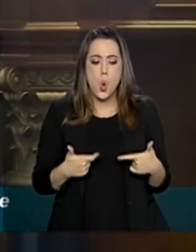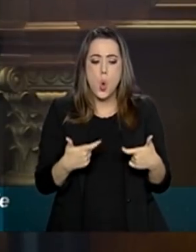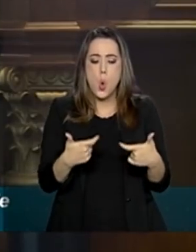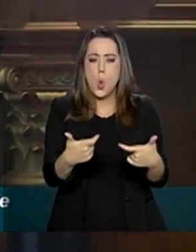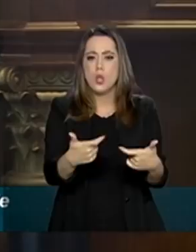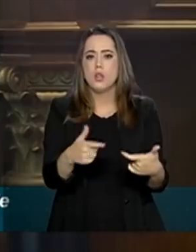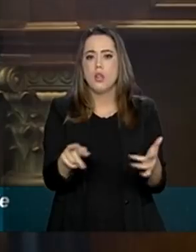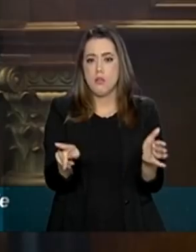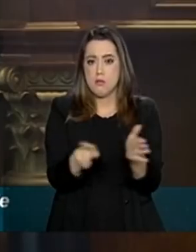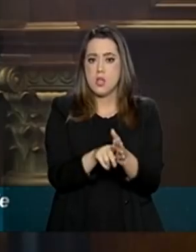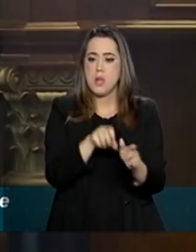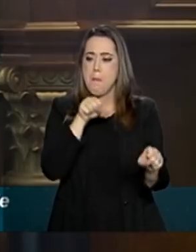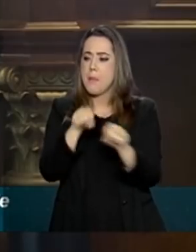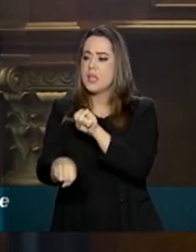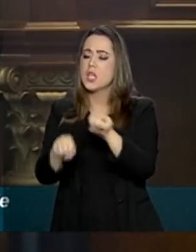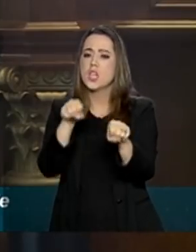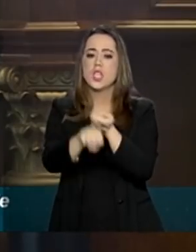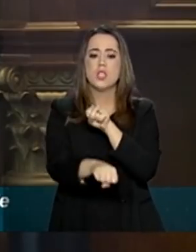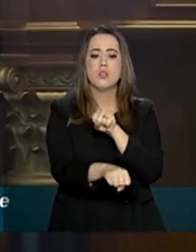matando, inclusive,